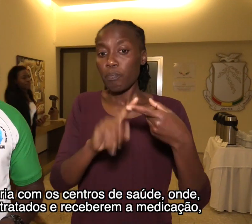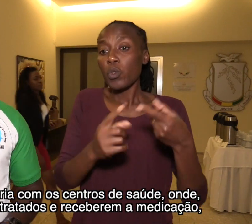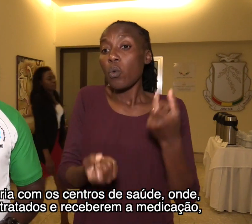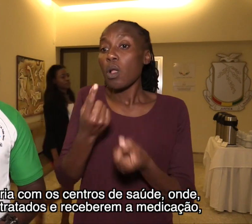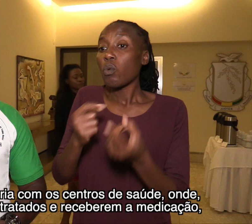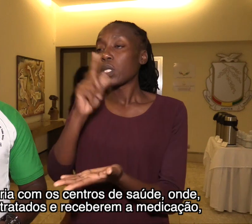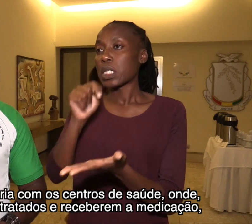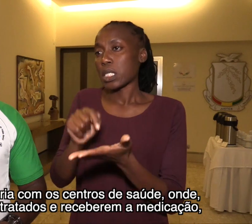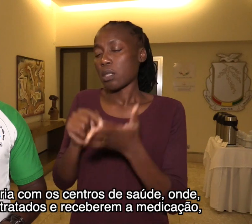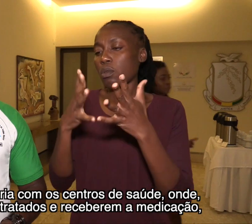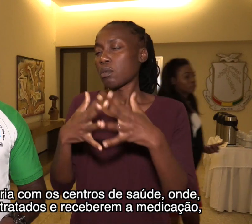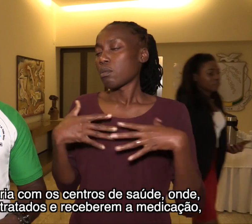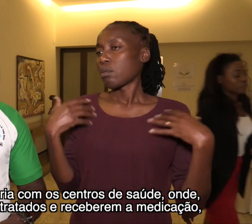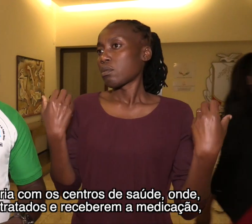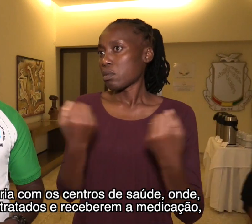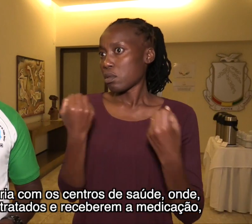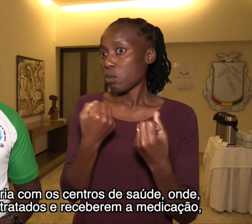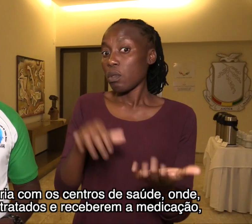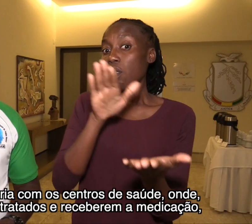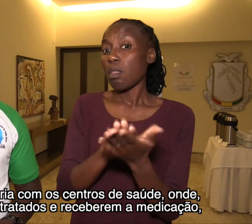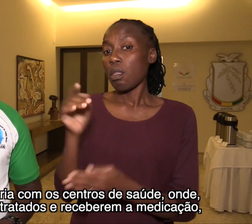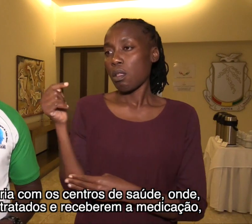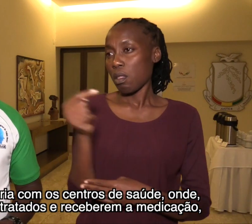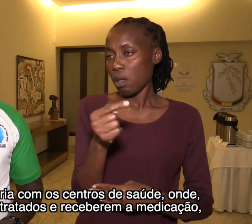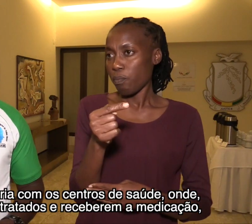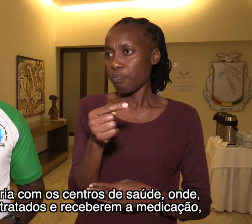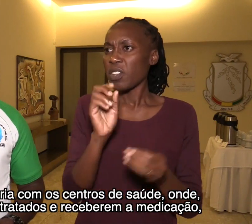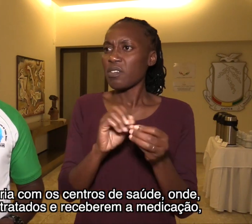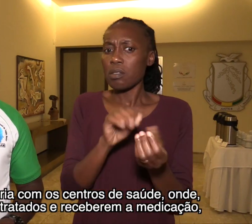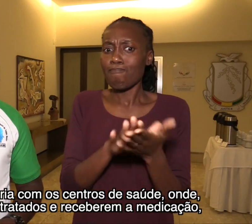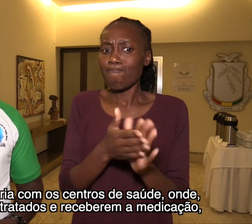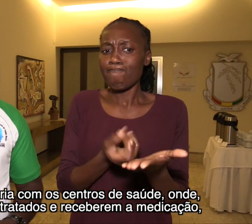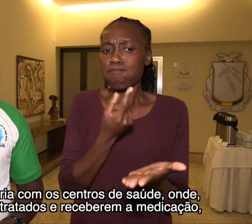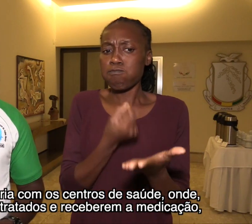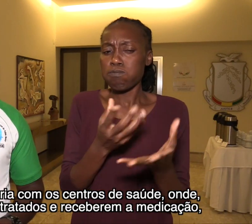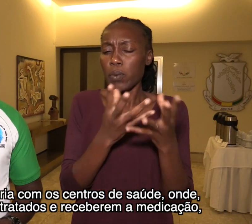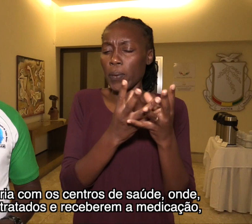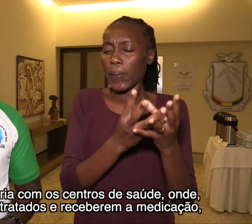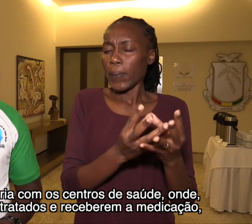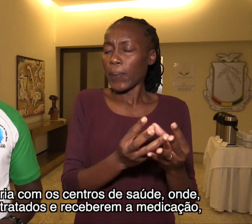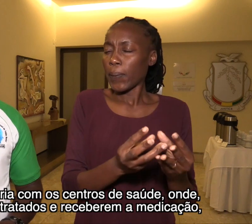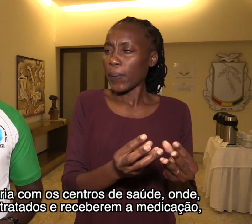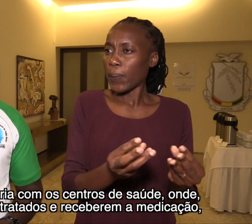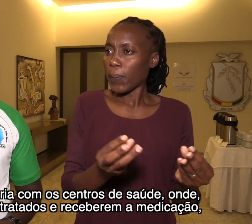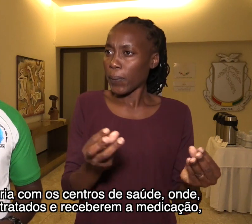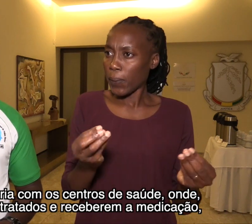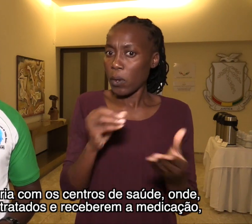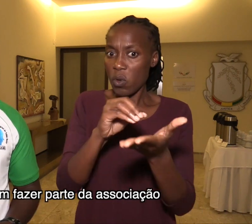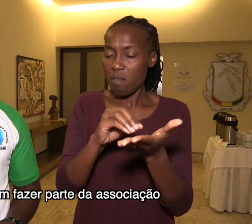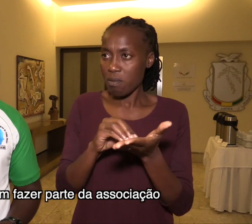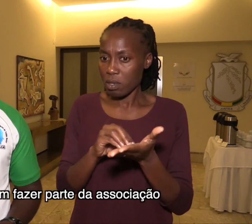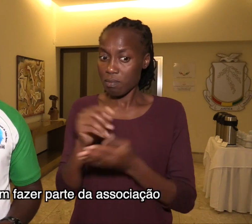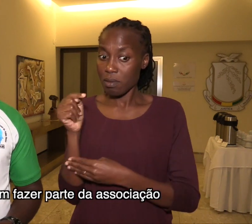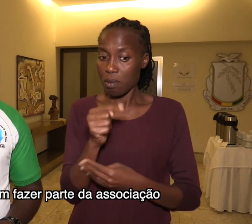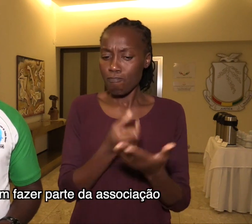de saúde, onde lá, depois de ser tratado, receber a medicação, nós